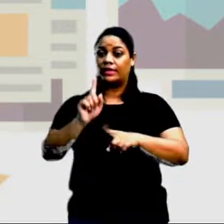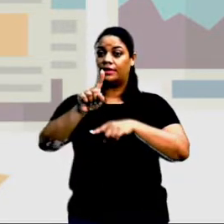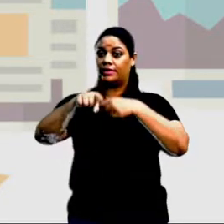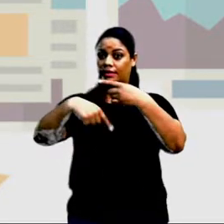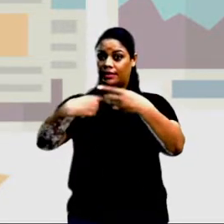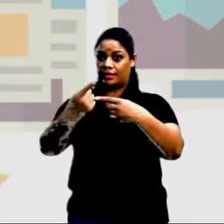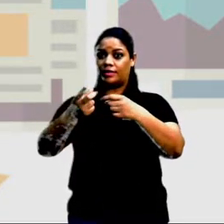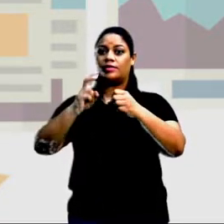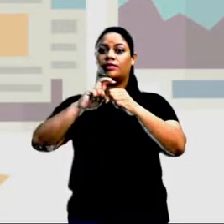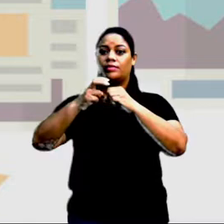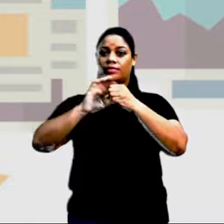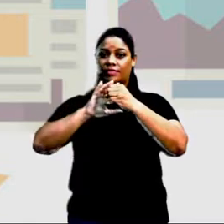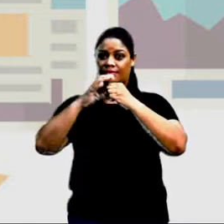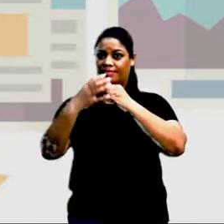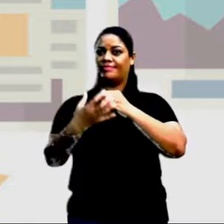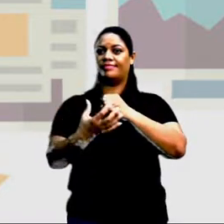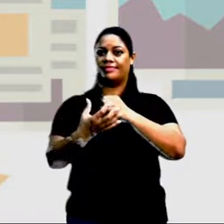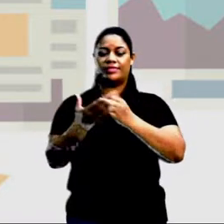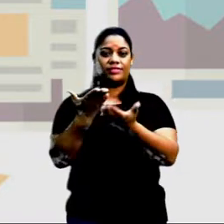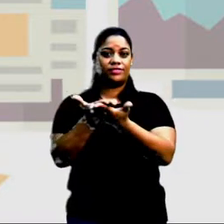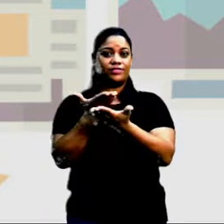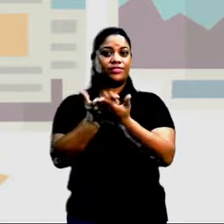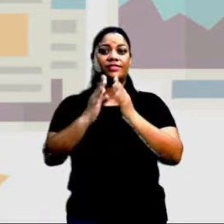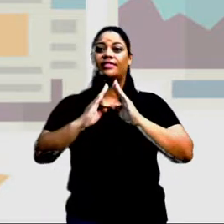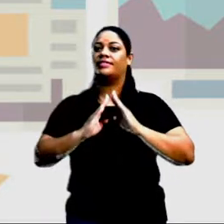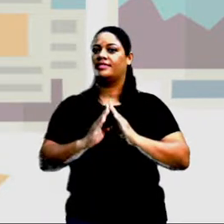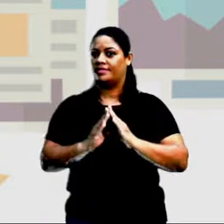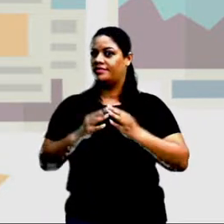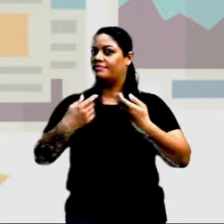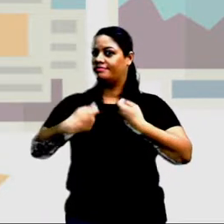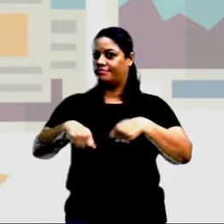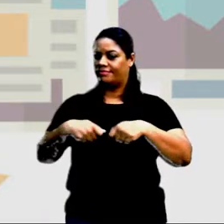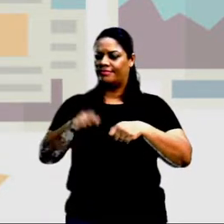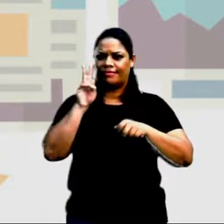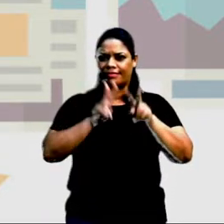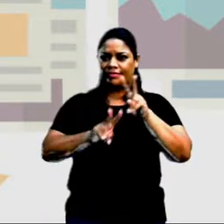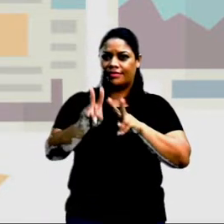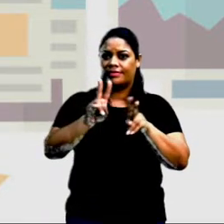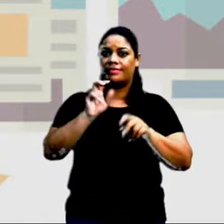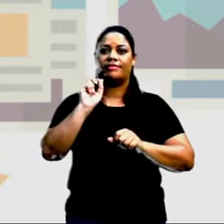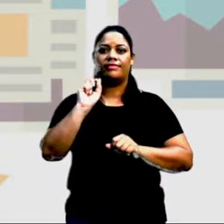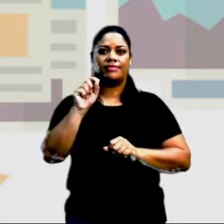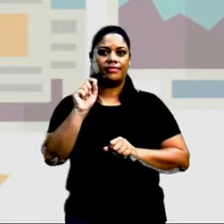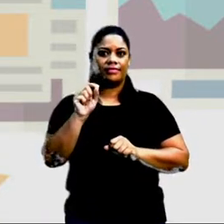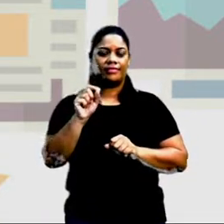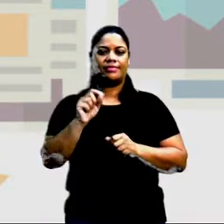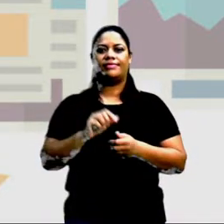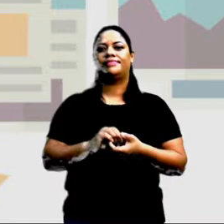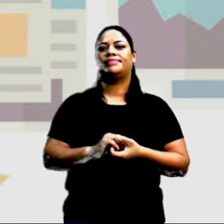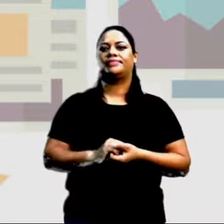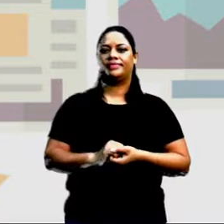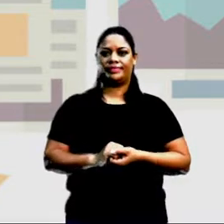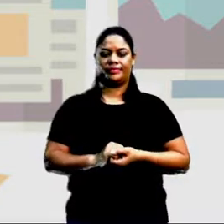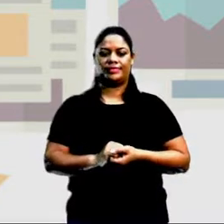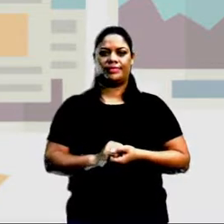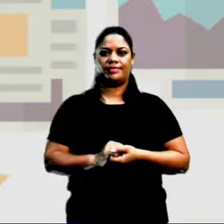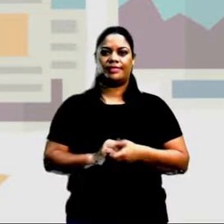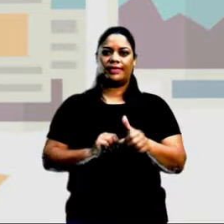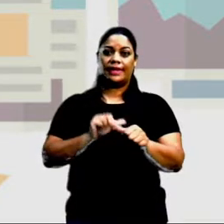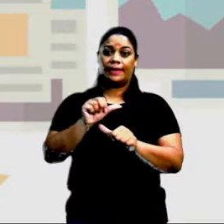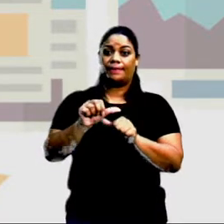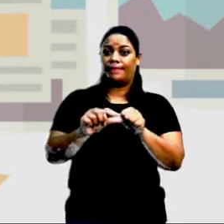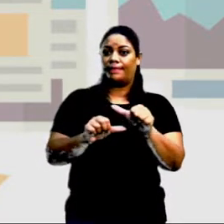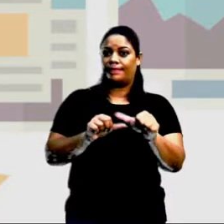do Covid, né, que a gente teve que estudar em casa. Observe que é uma rede, né? Ela